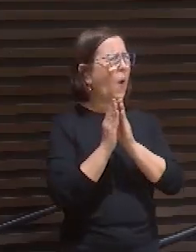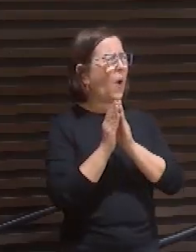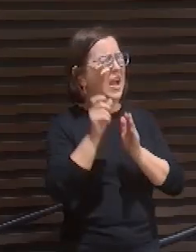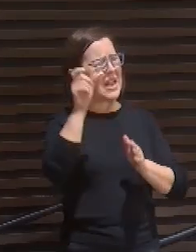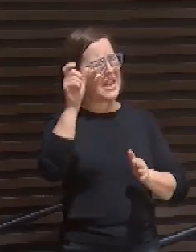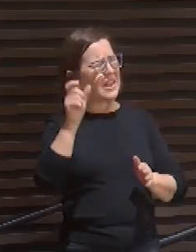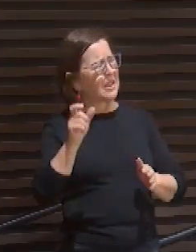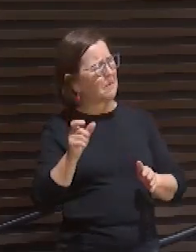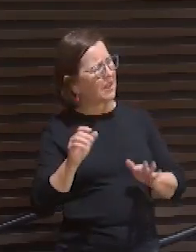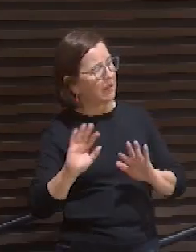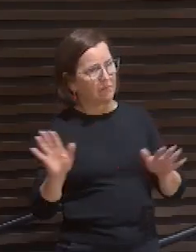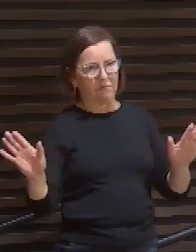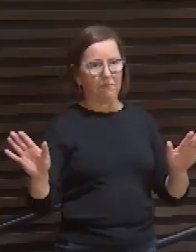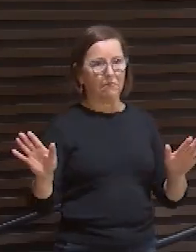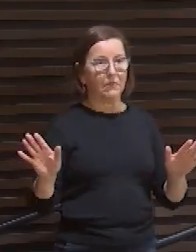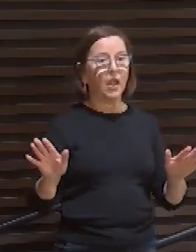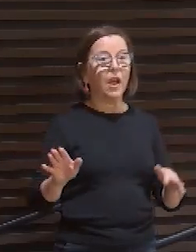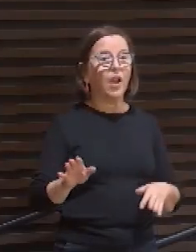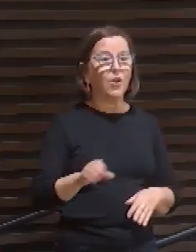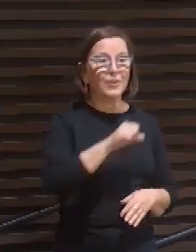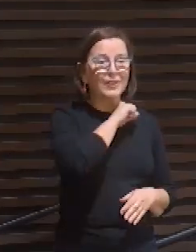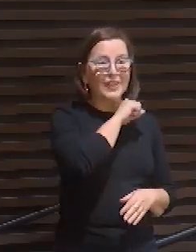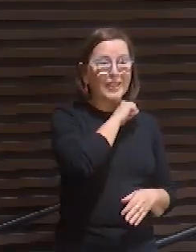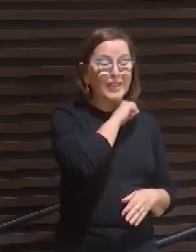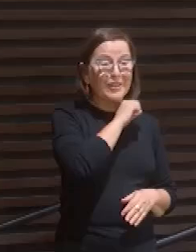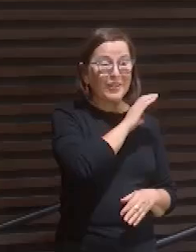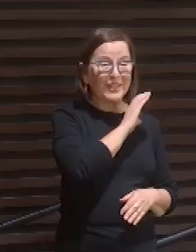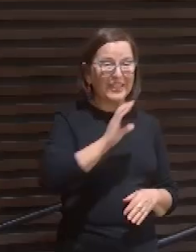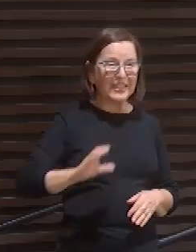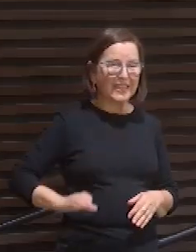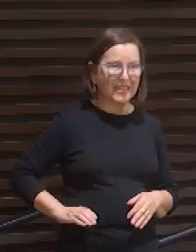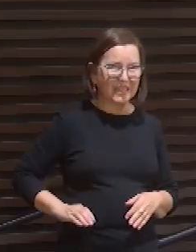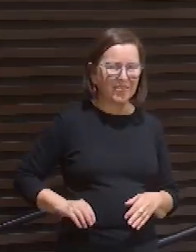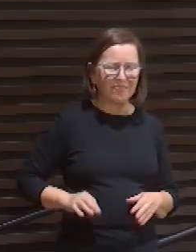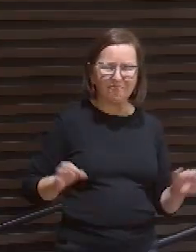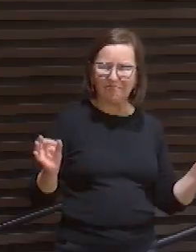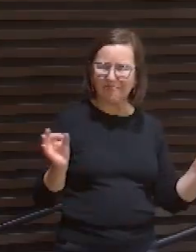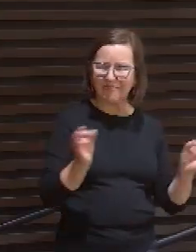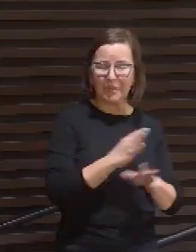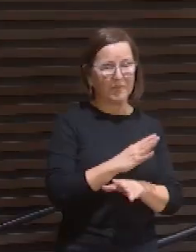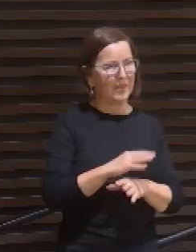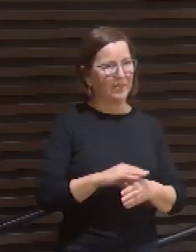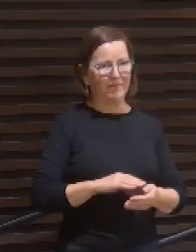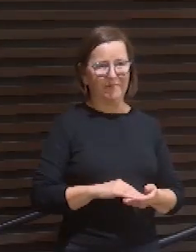pessoa... Gente, o sacrifício de Cristo é suficiente.